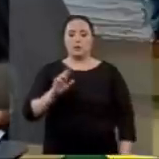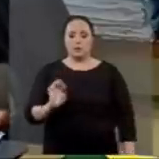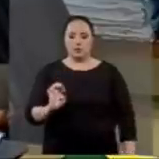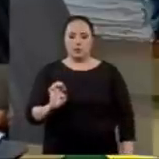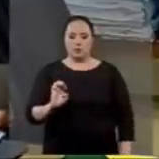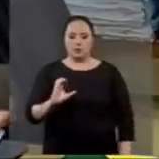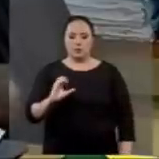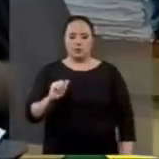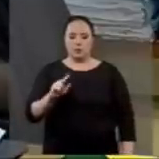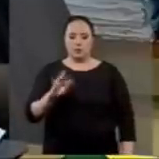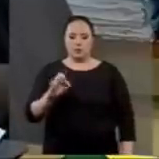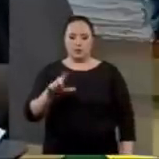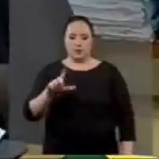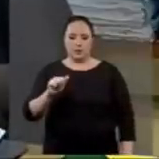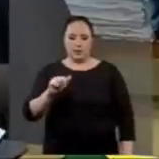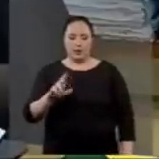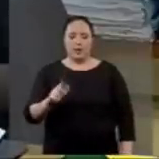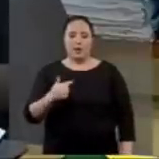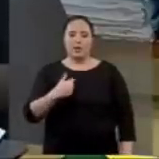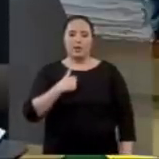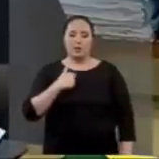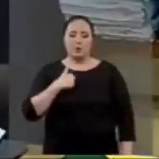da cautelar, eu